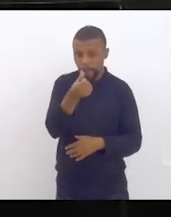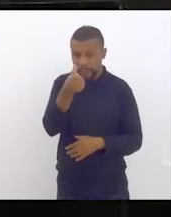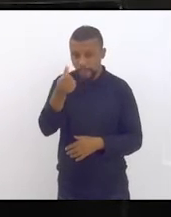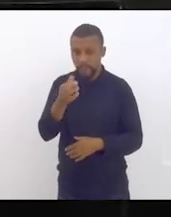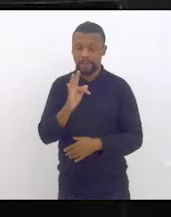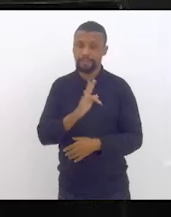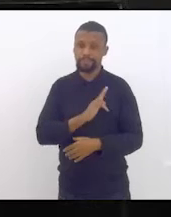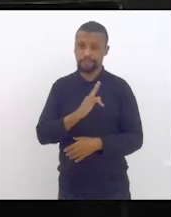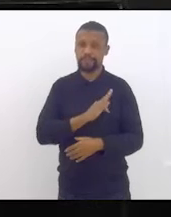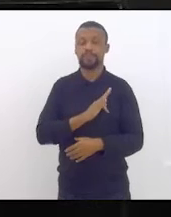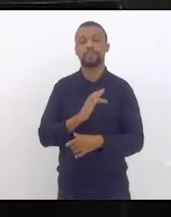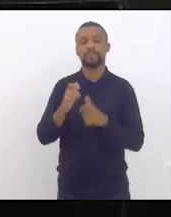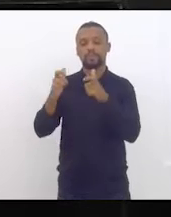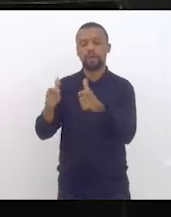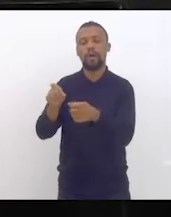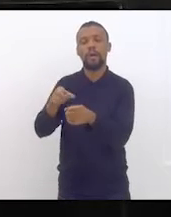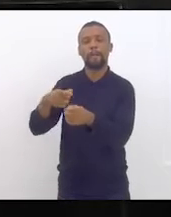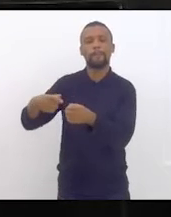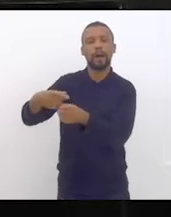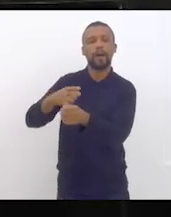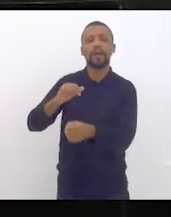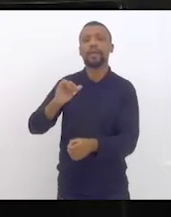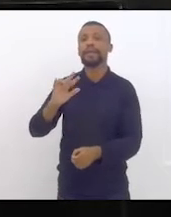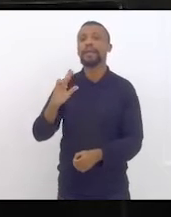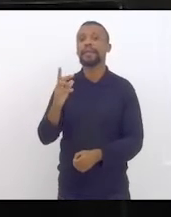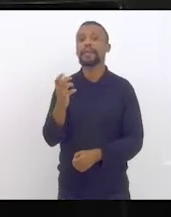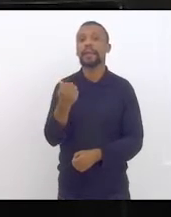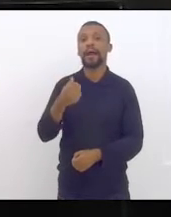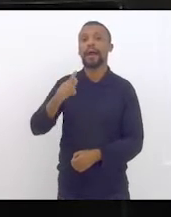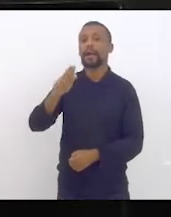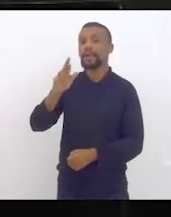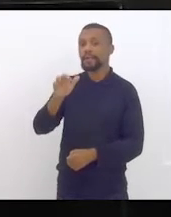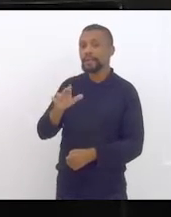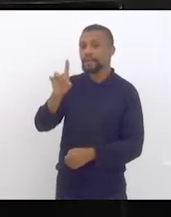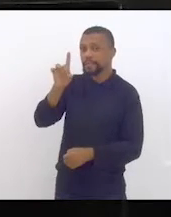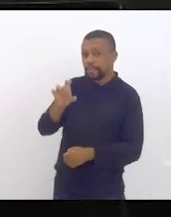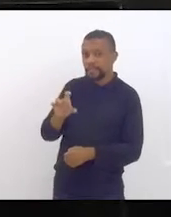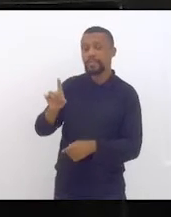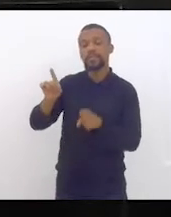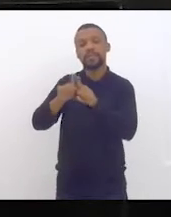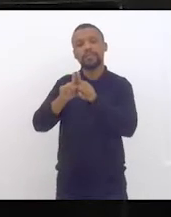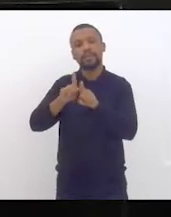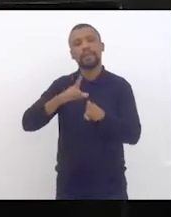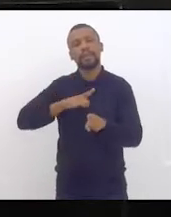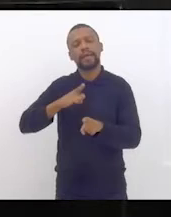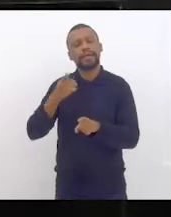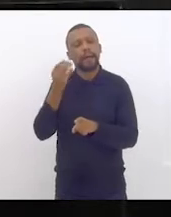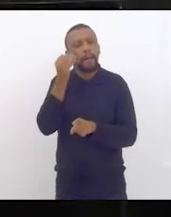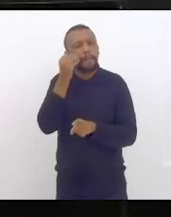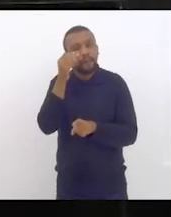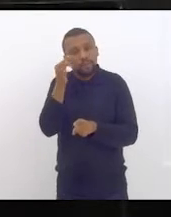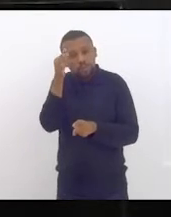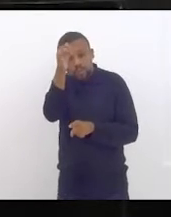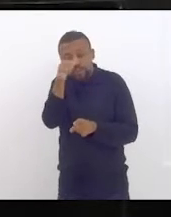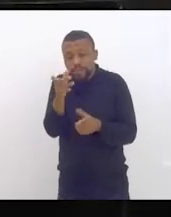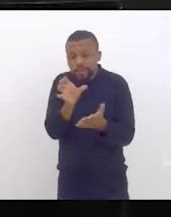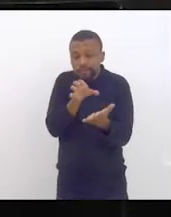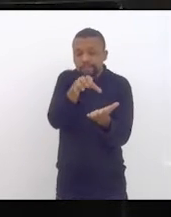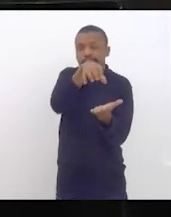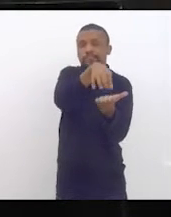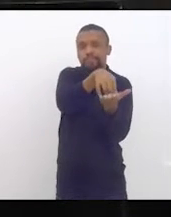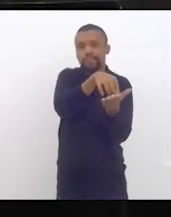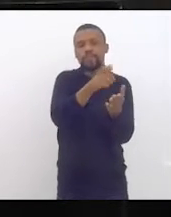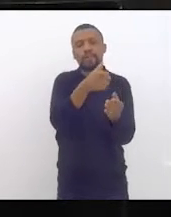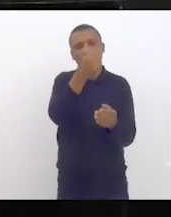que fica na Ilha Grande e que também inclusive já está prevista essa mesma projeção para ser instalada no